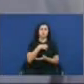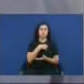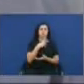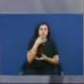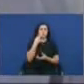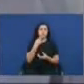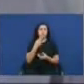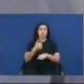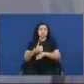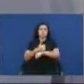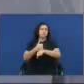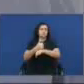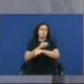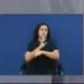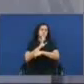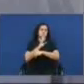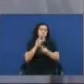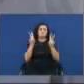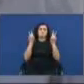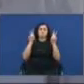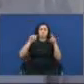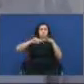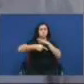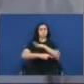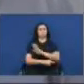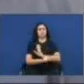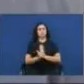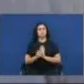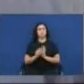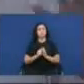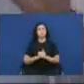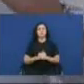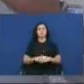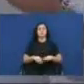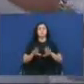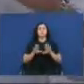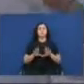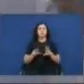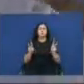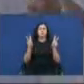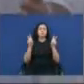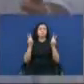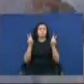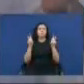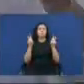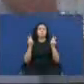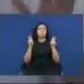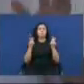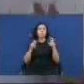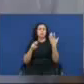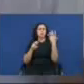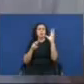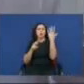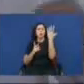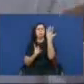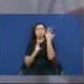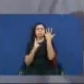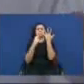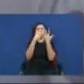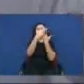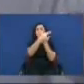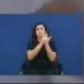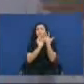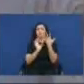a dizer, é questão técnica, eu não sou profissional da área, a questão de só faz a poda por baixo, né? Aí